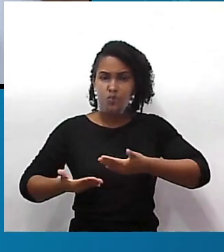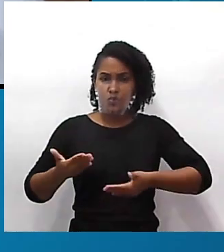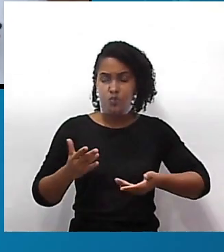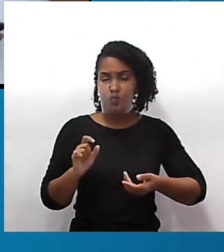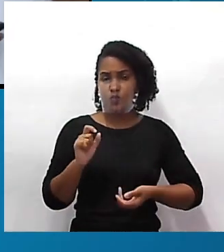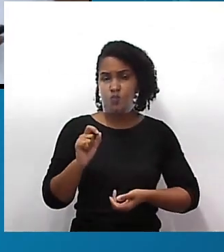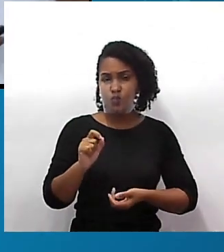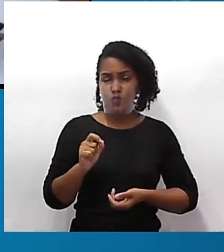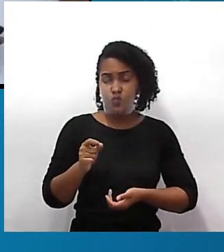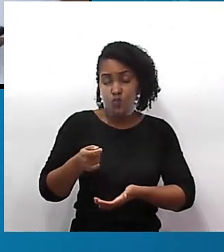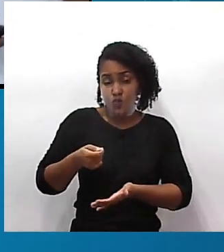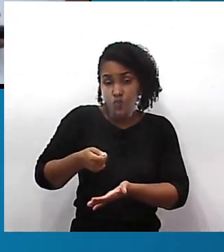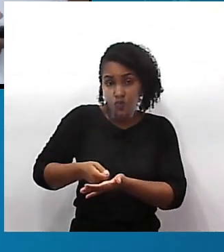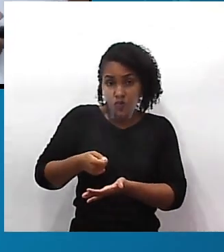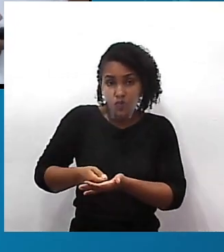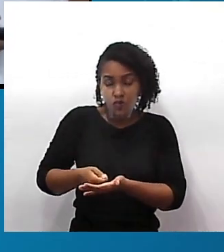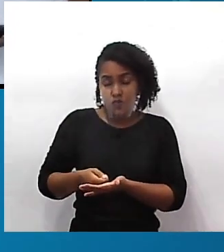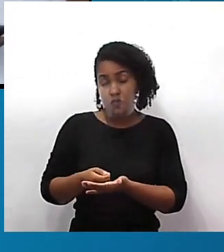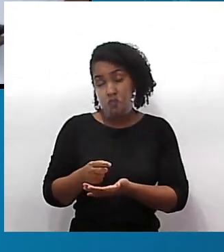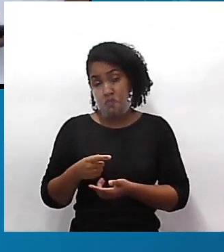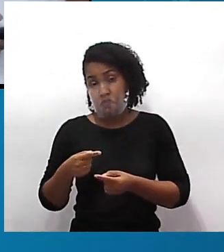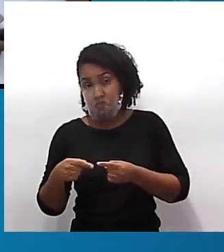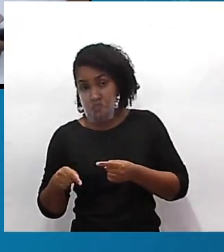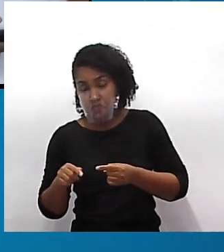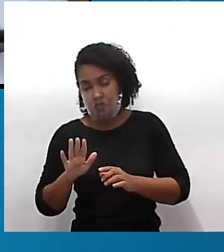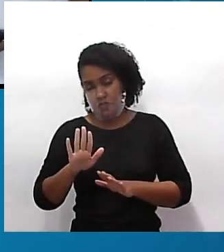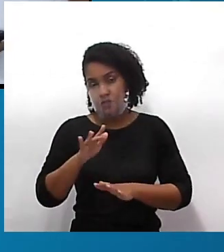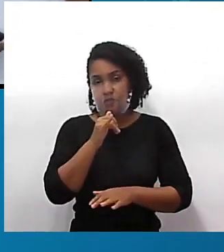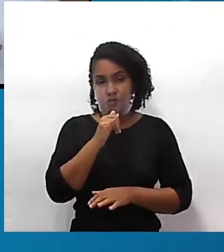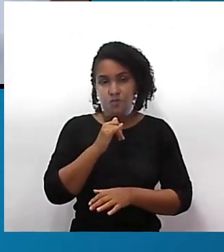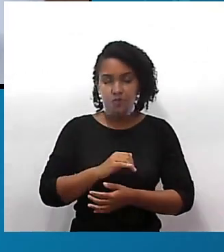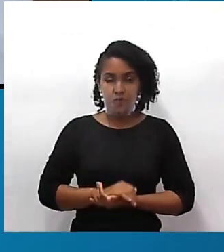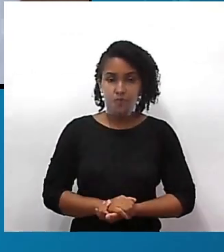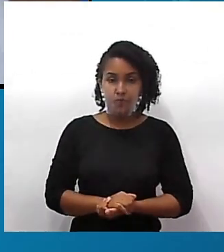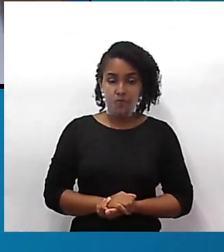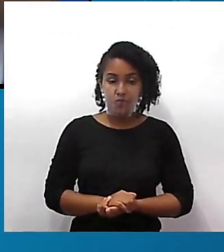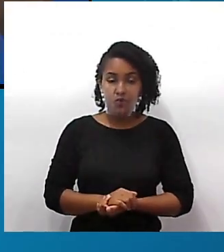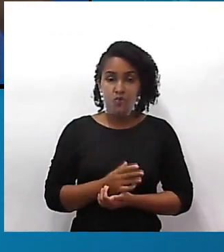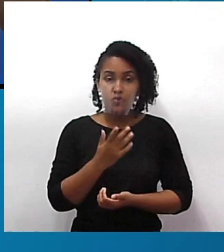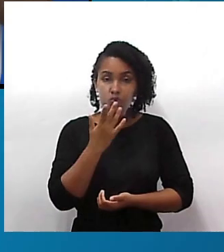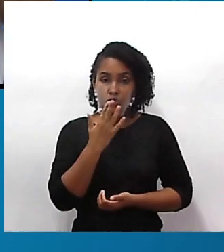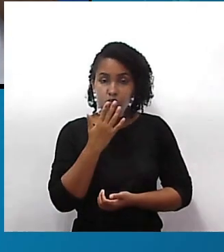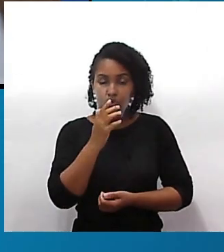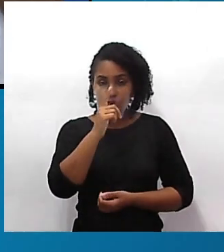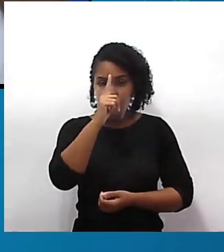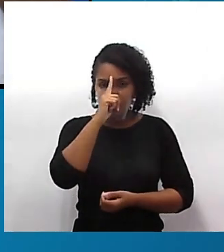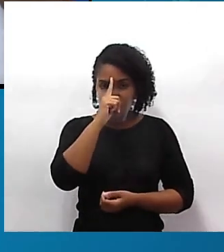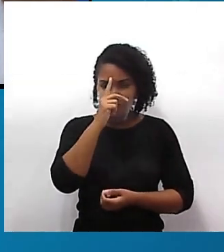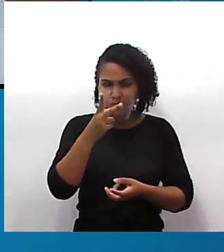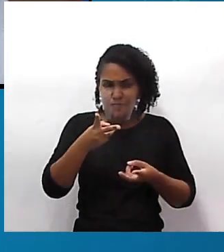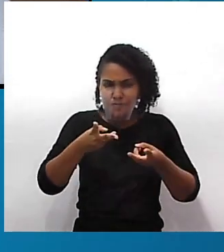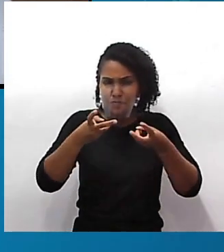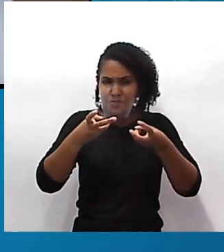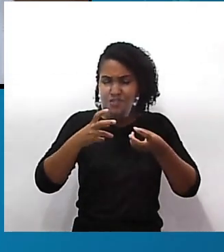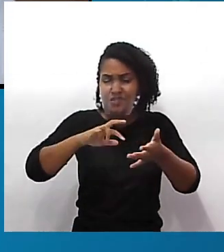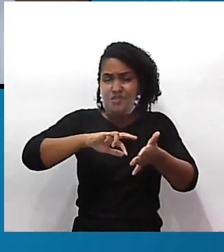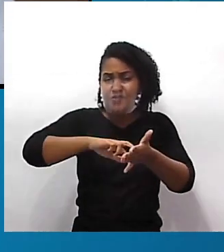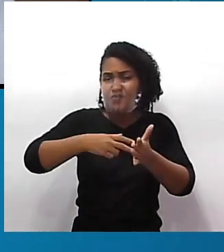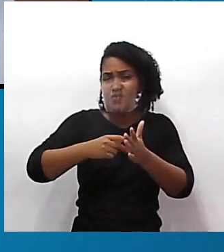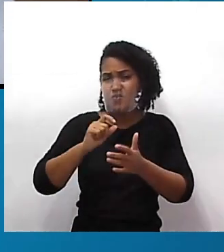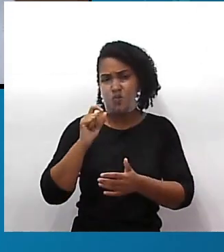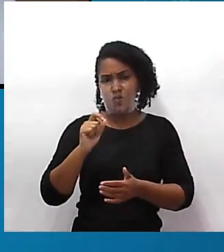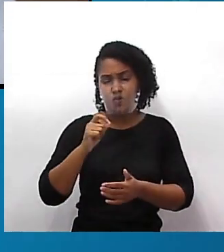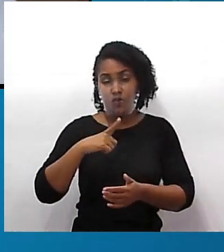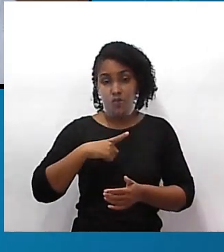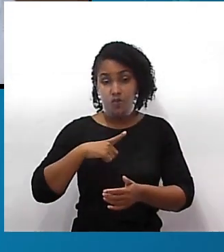sua obrigatoriedade ou não. Por exemplo, amarelo. Se você tiver uma placa amarela, significa que você